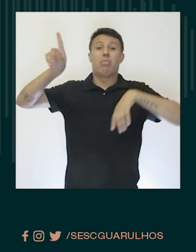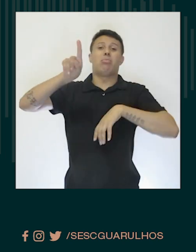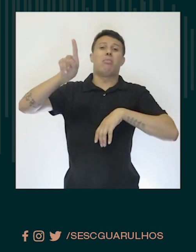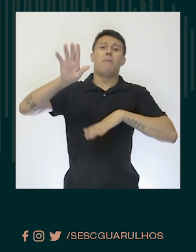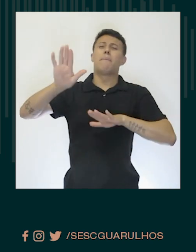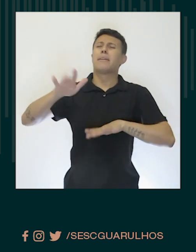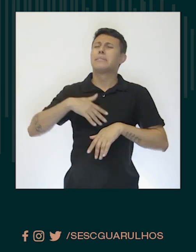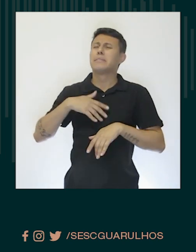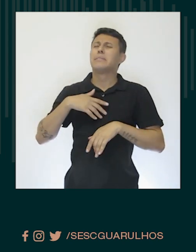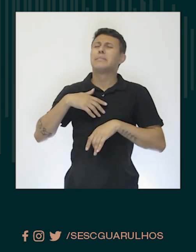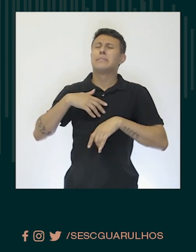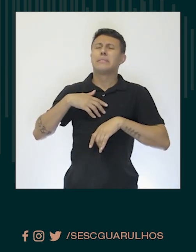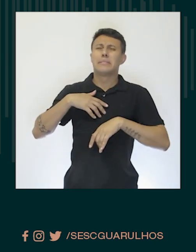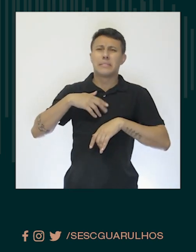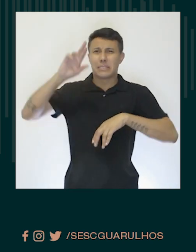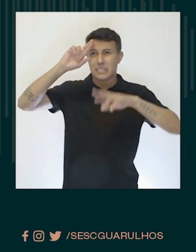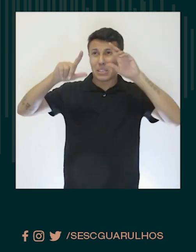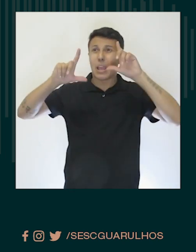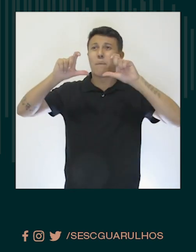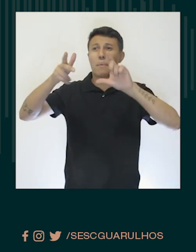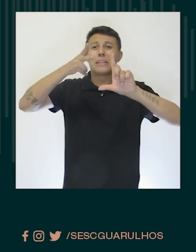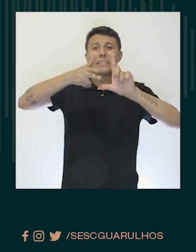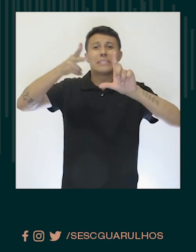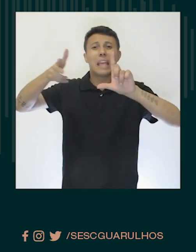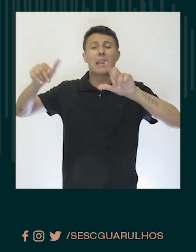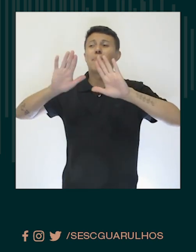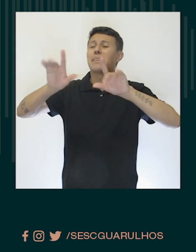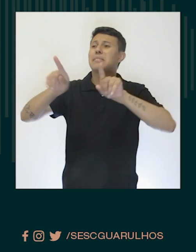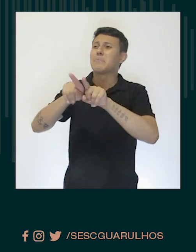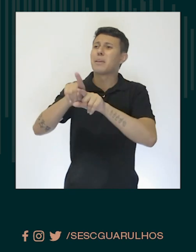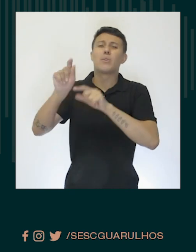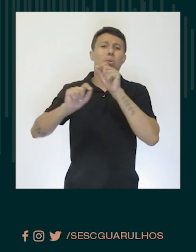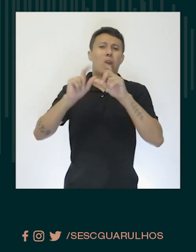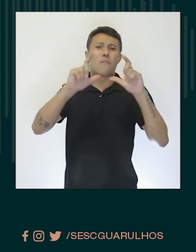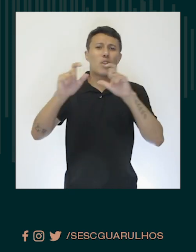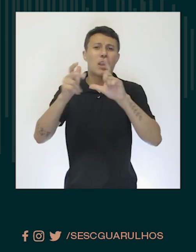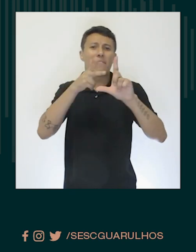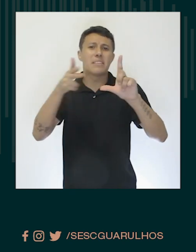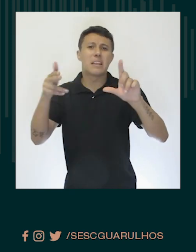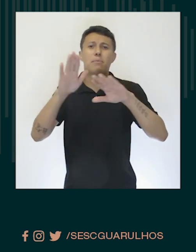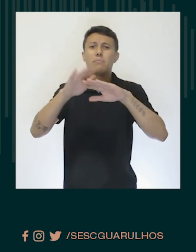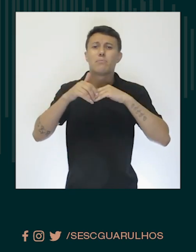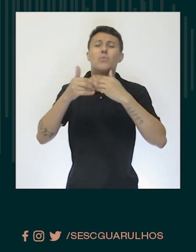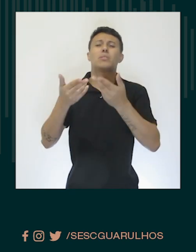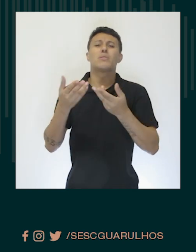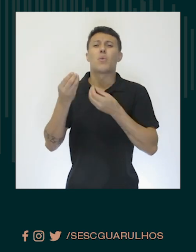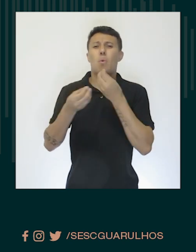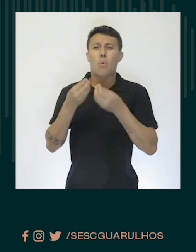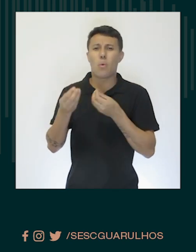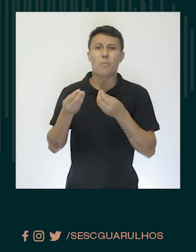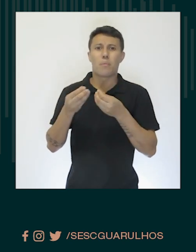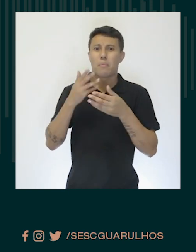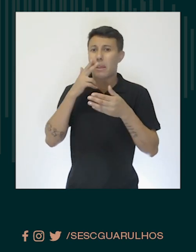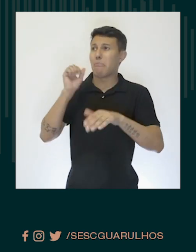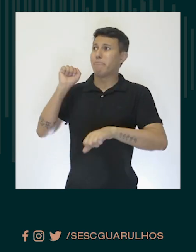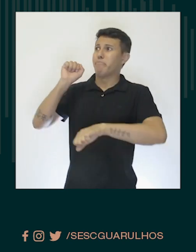sempre produzindo séries de fotografias. E isso acaba dando uma freada,